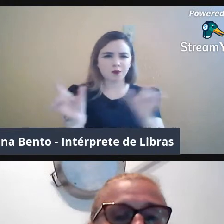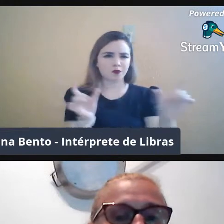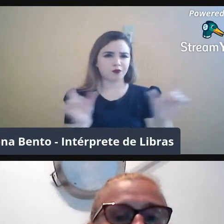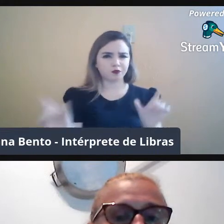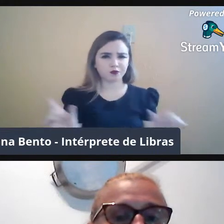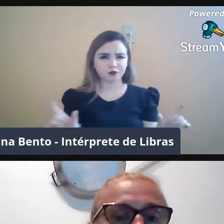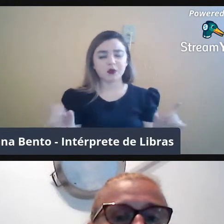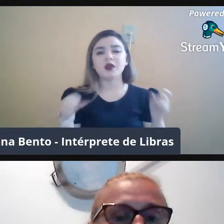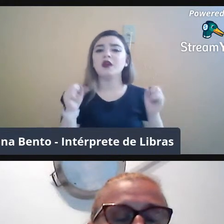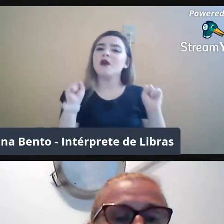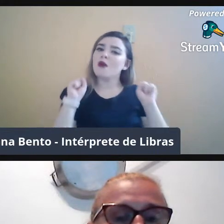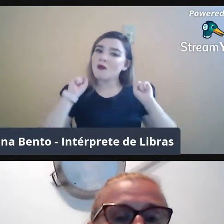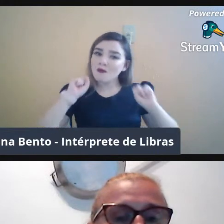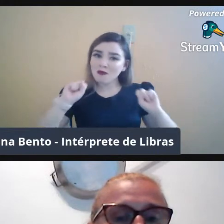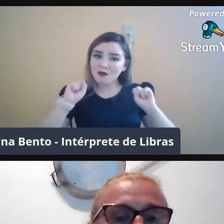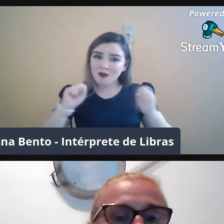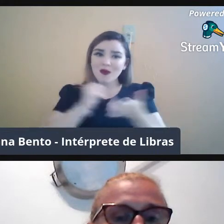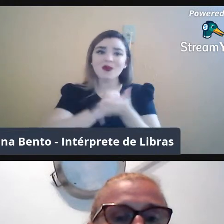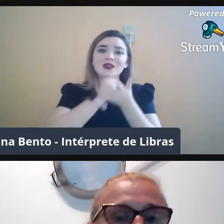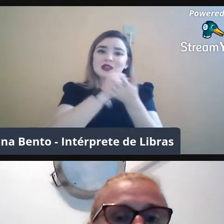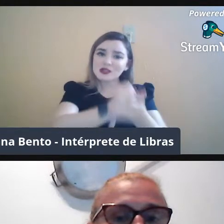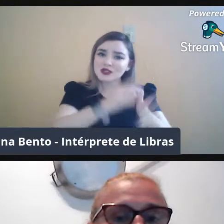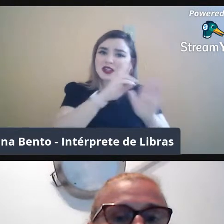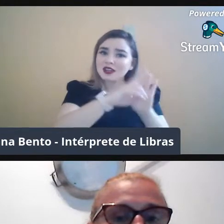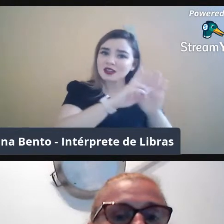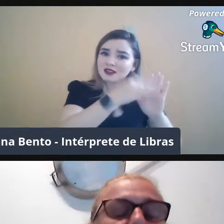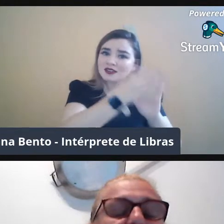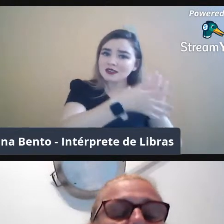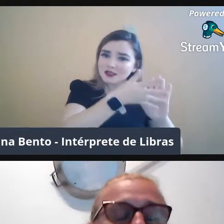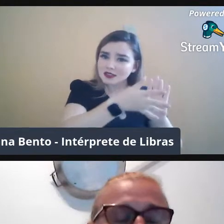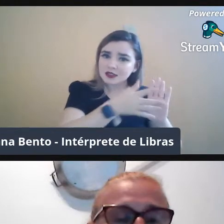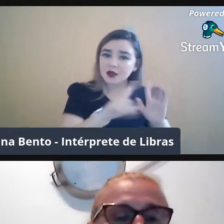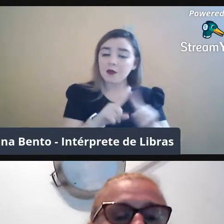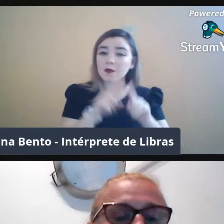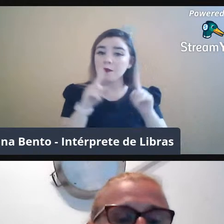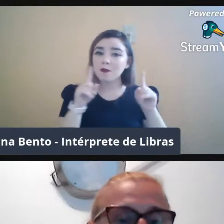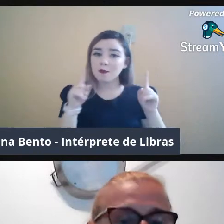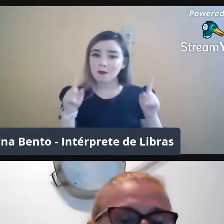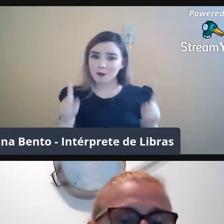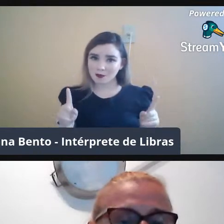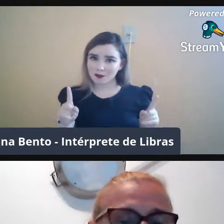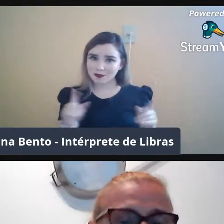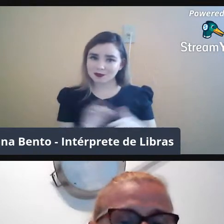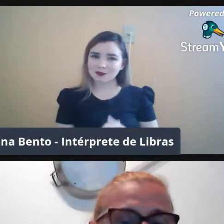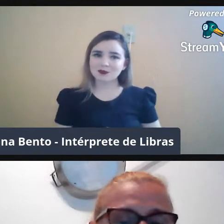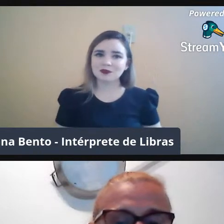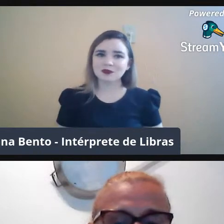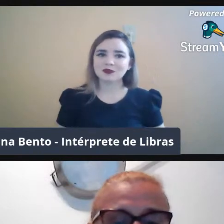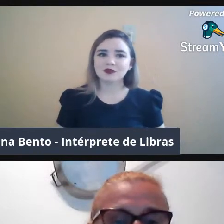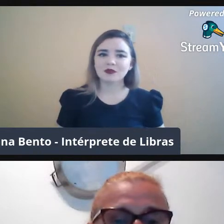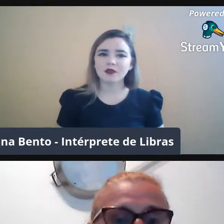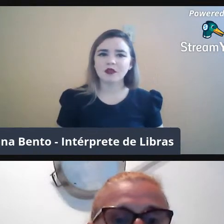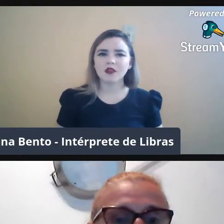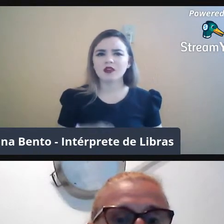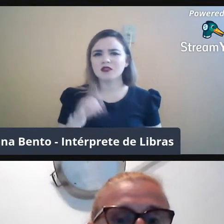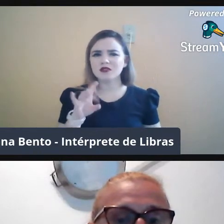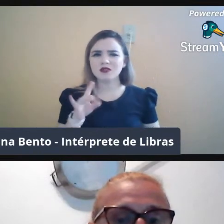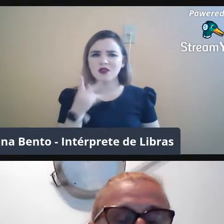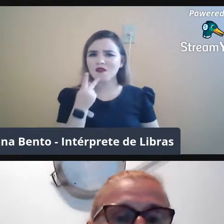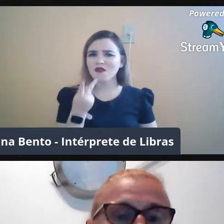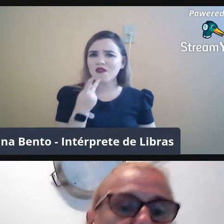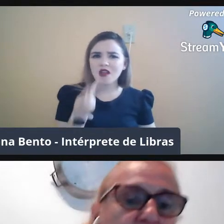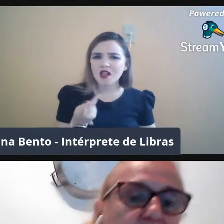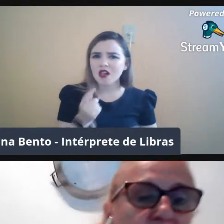podem incrementar a sua redação. Porém, não é só falar,